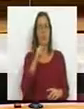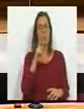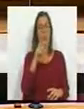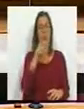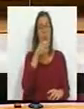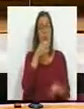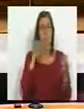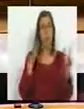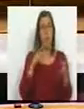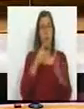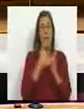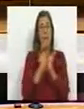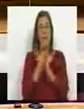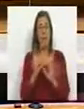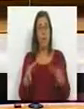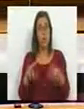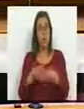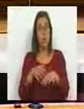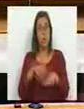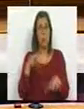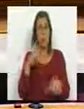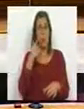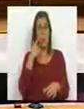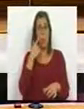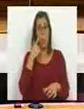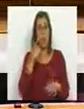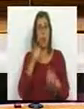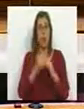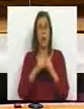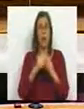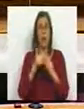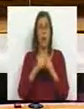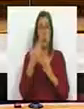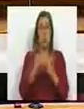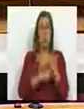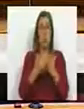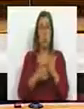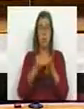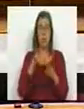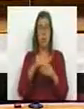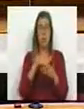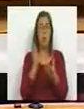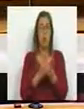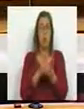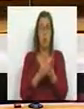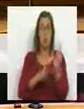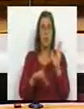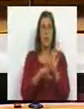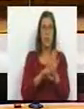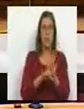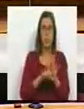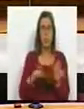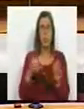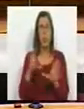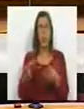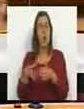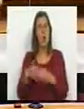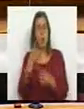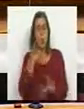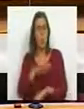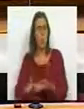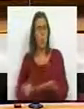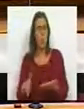assunto, que há um conjunto de grupos parlamentares que conhecem documentos que fazem parte de um processo legislativo e outros grupos parlamentares